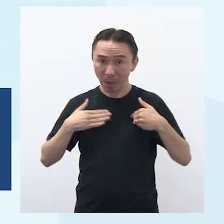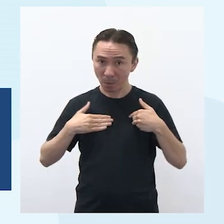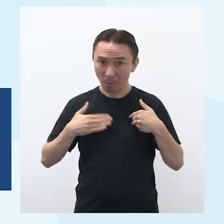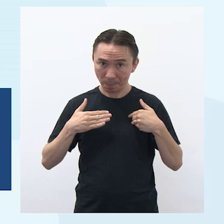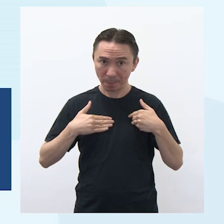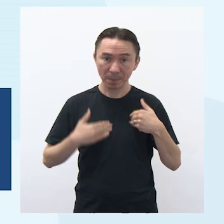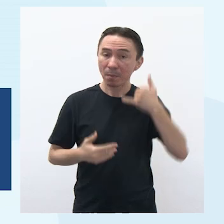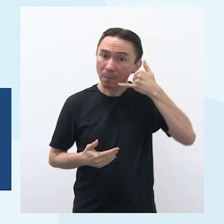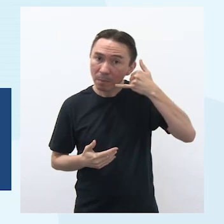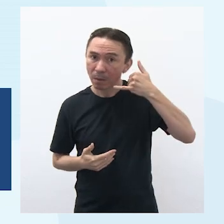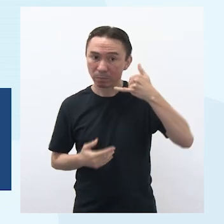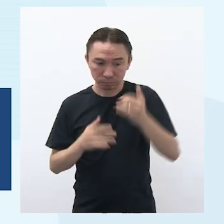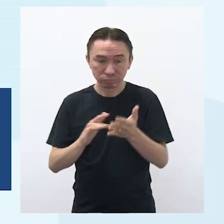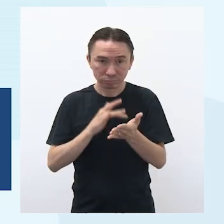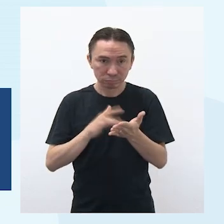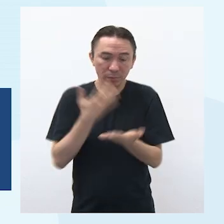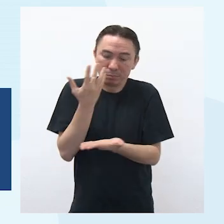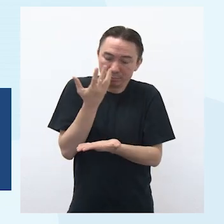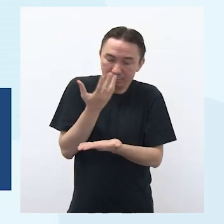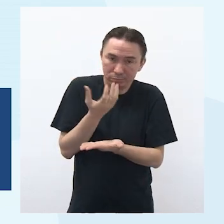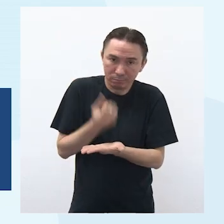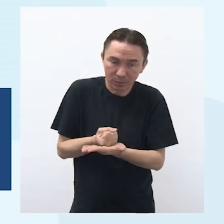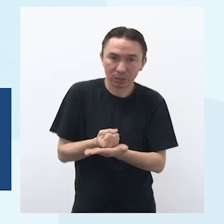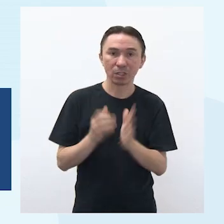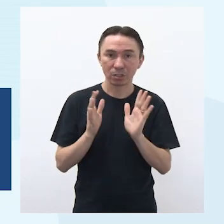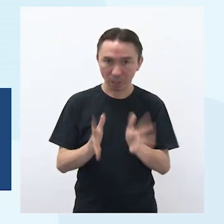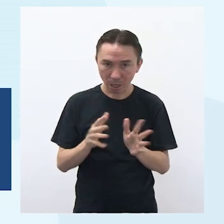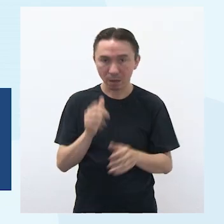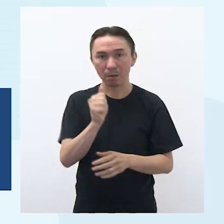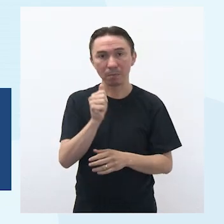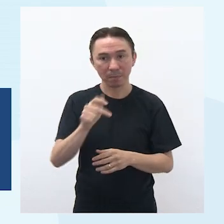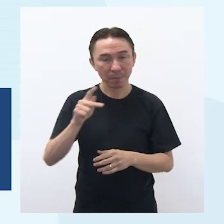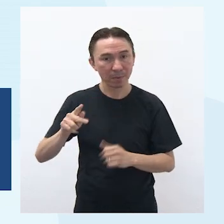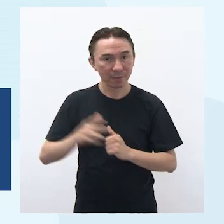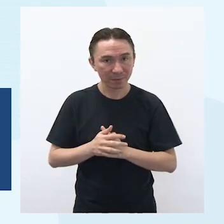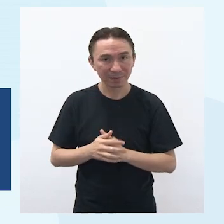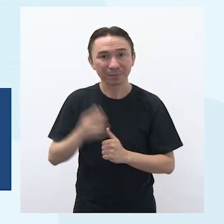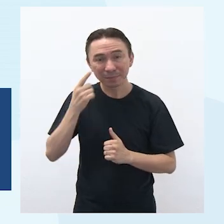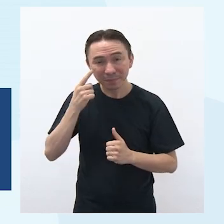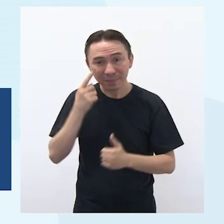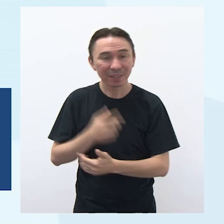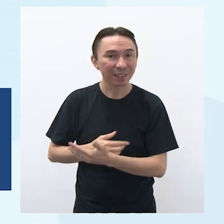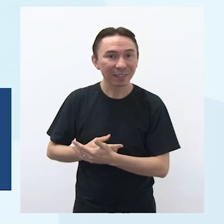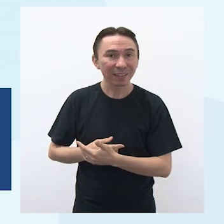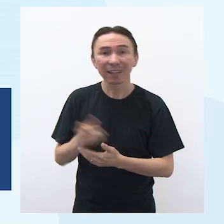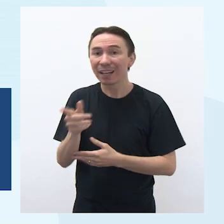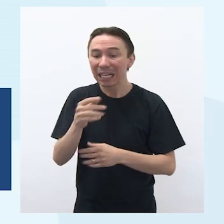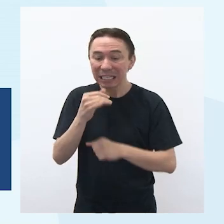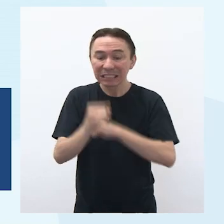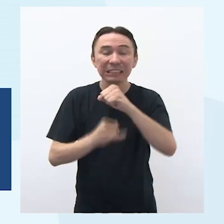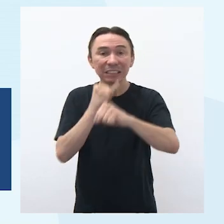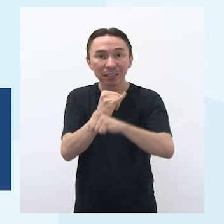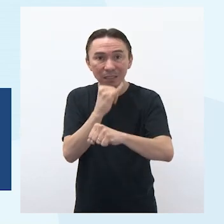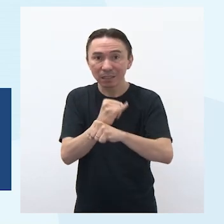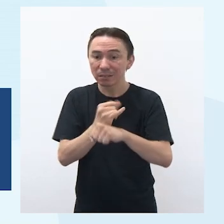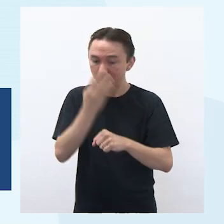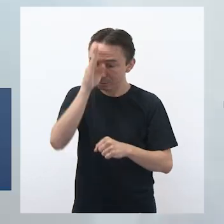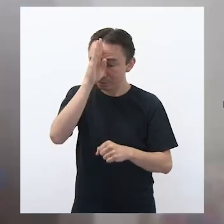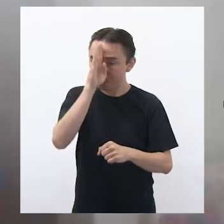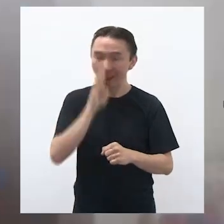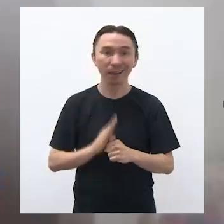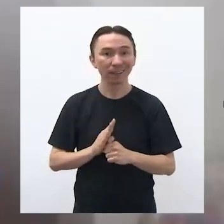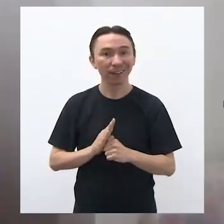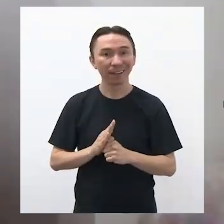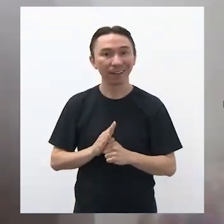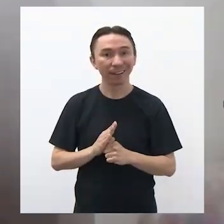eu baixei o aplicativo da SED, e aí a internet dele é paga pela parceria. Então, isso é muito legal